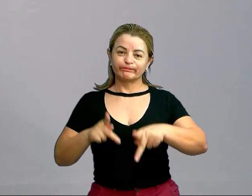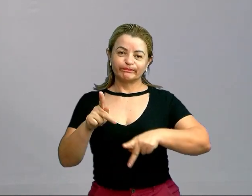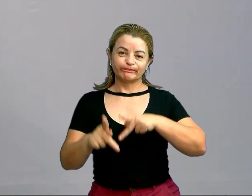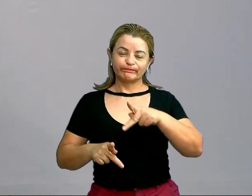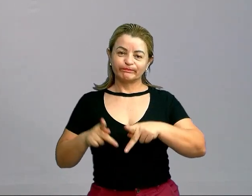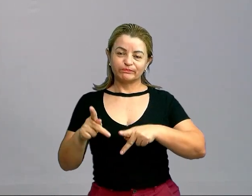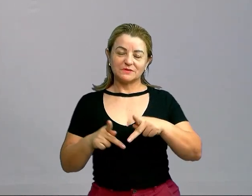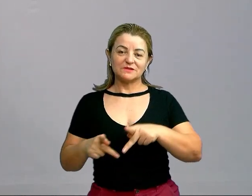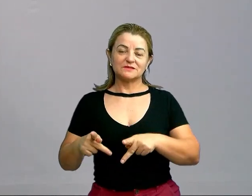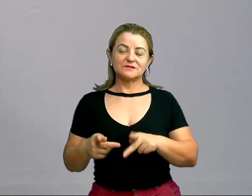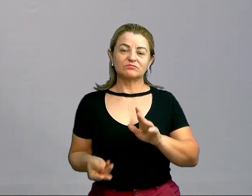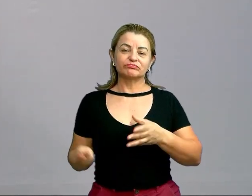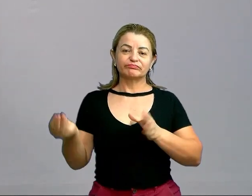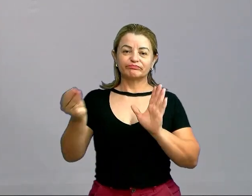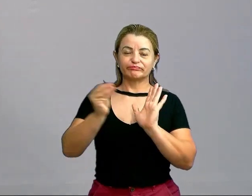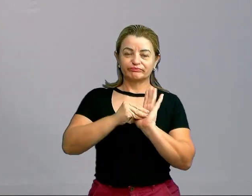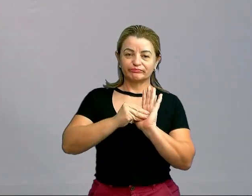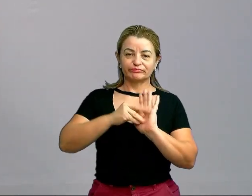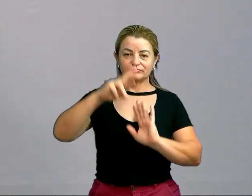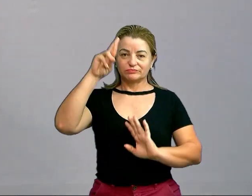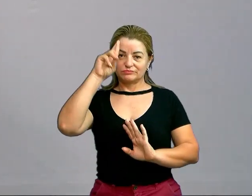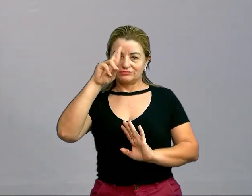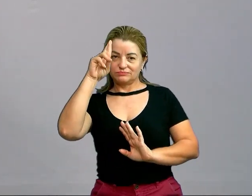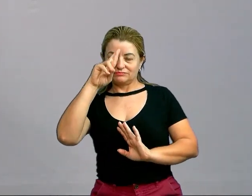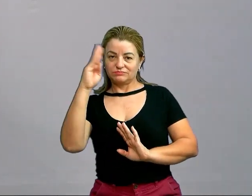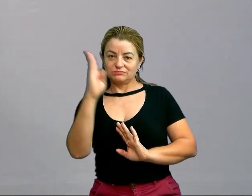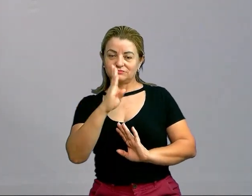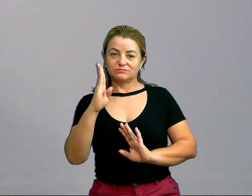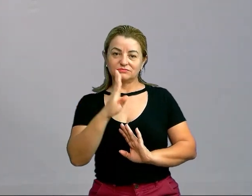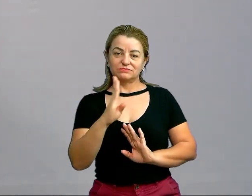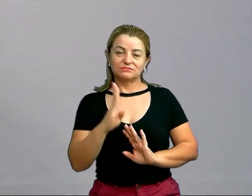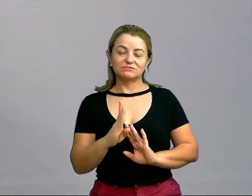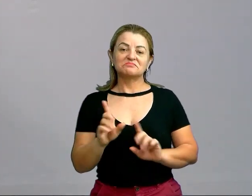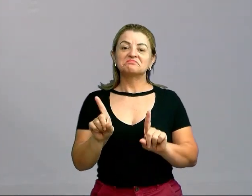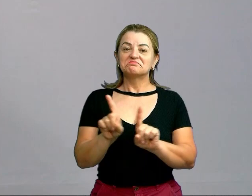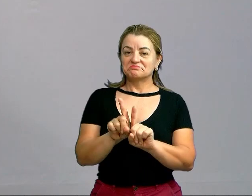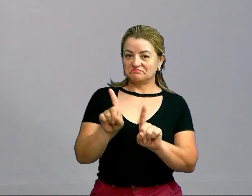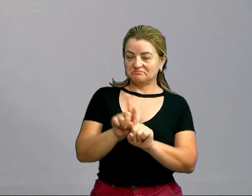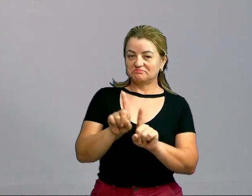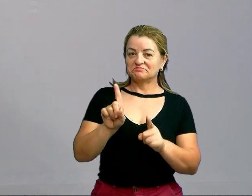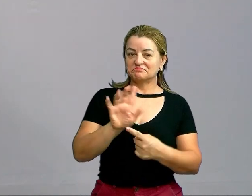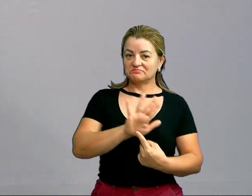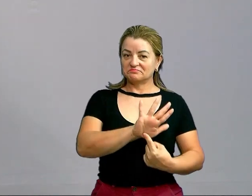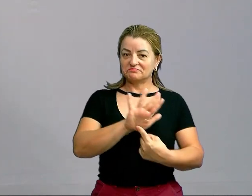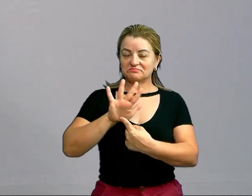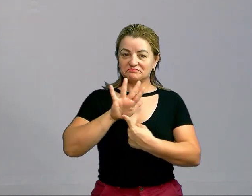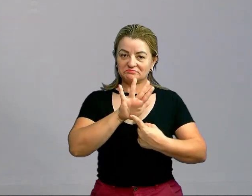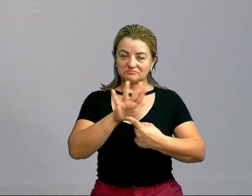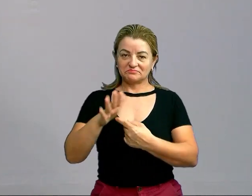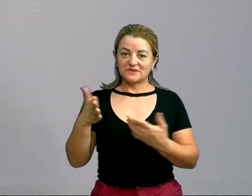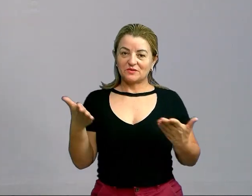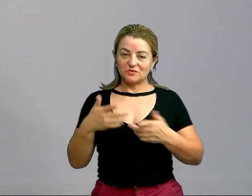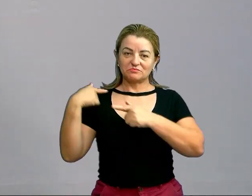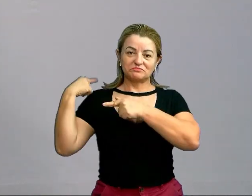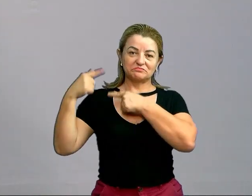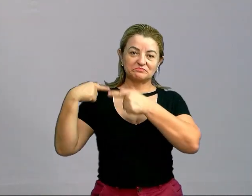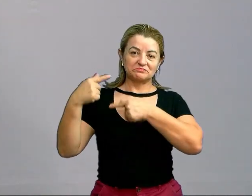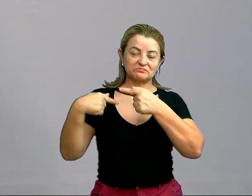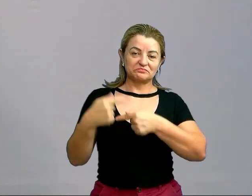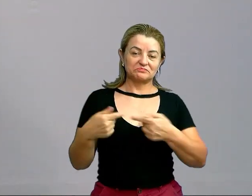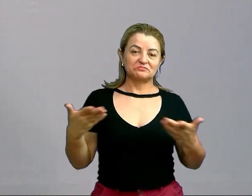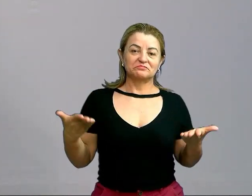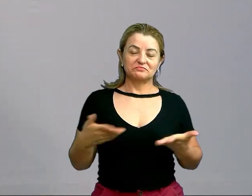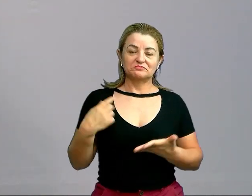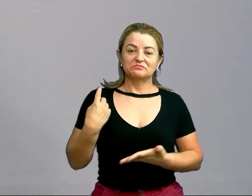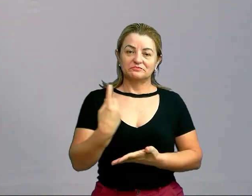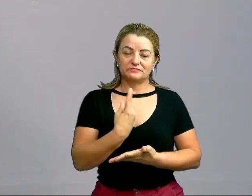que marcaram a história do Brasil e que marcam, né, até hoje, deixando seu legado para todos nós. E hoje,